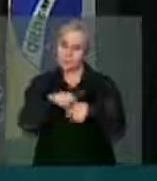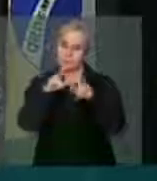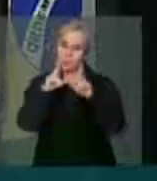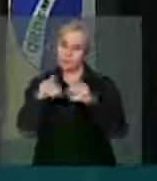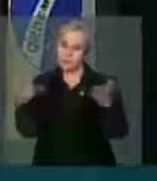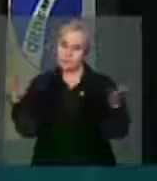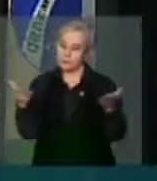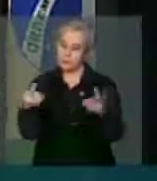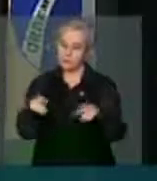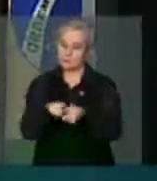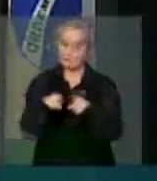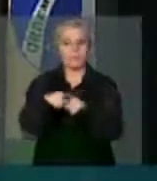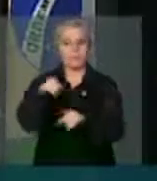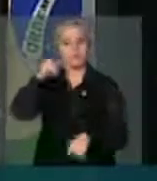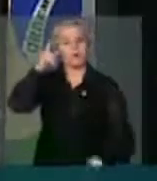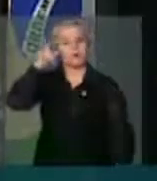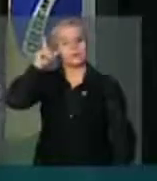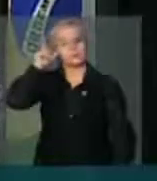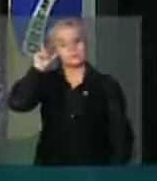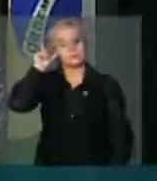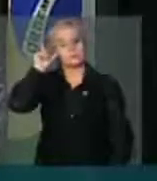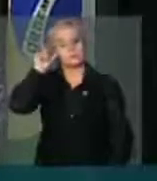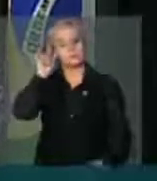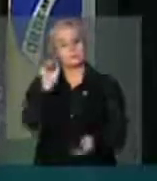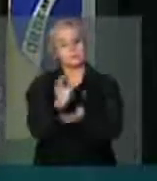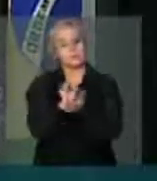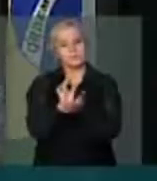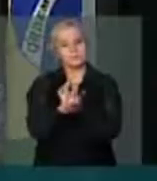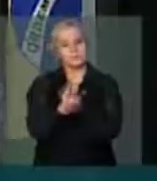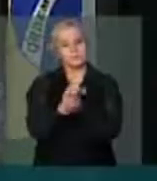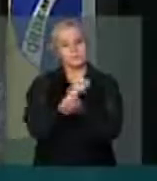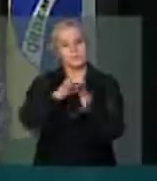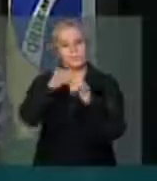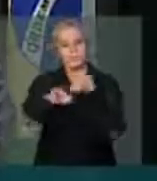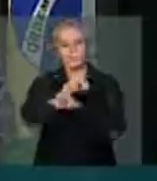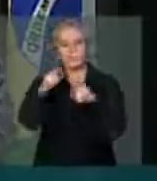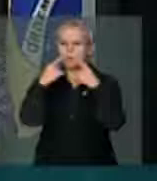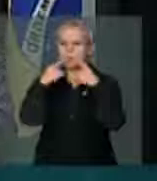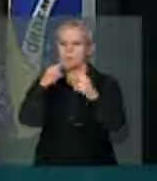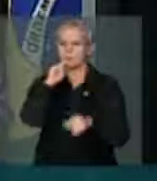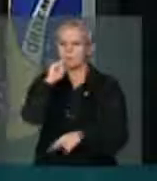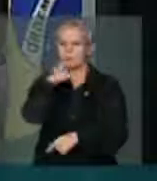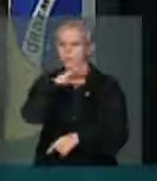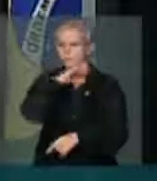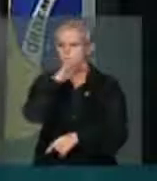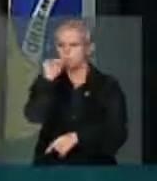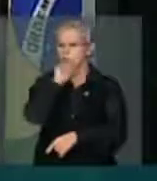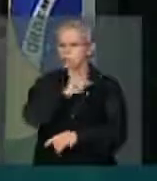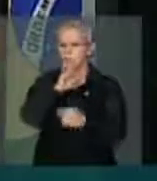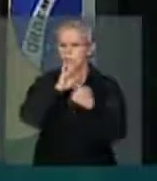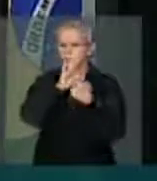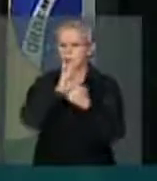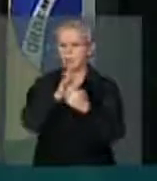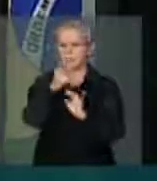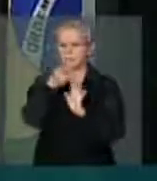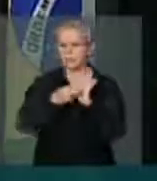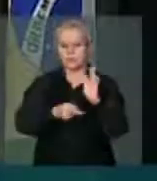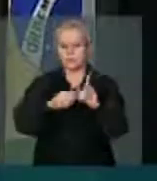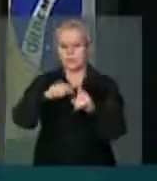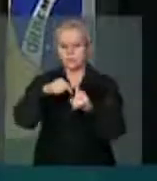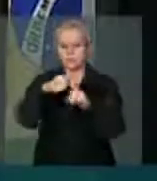mais ainda ontem, a Bandeirantes numa denúncia grave, mostrando o programa Mais